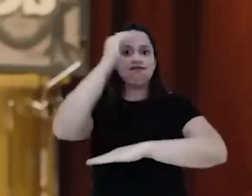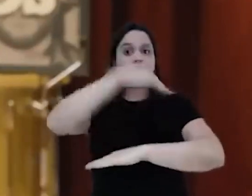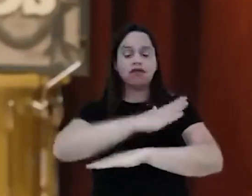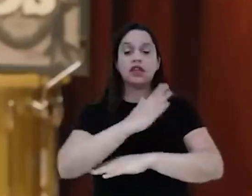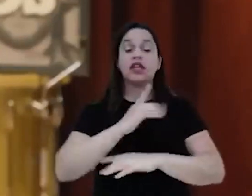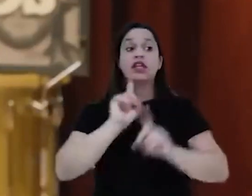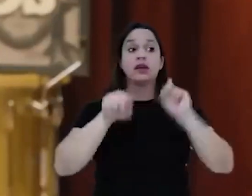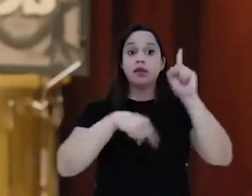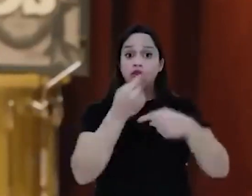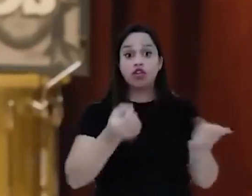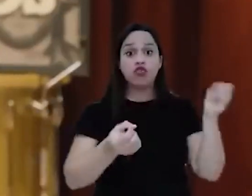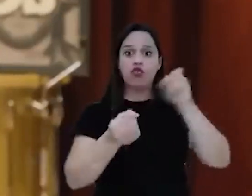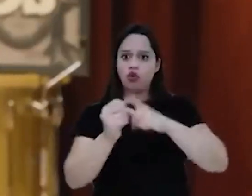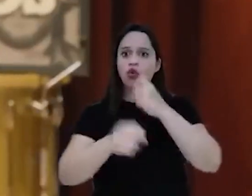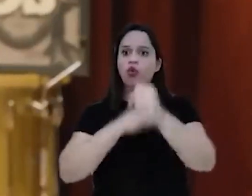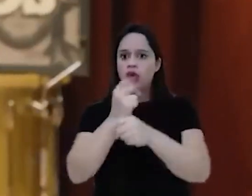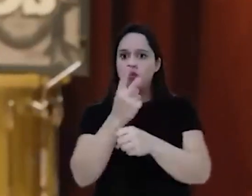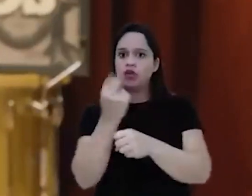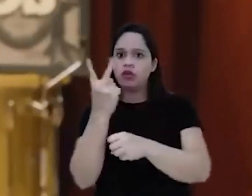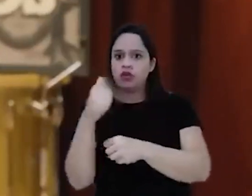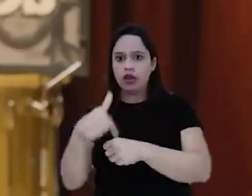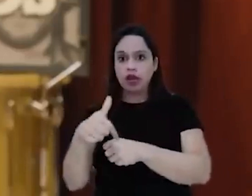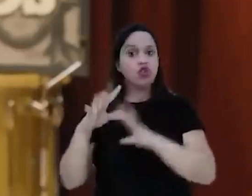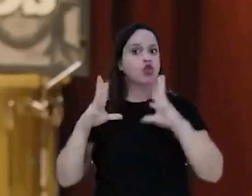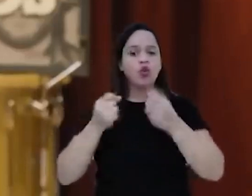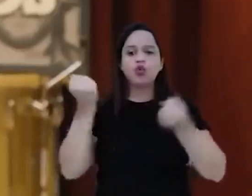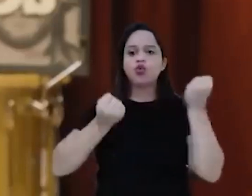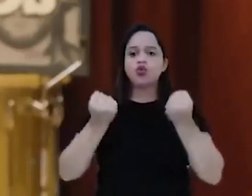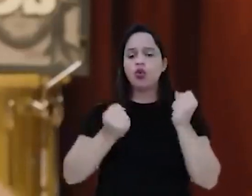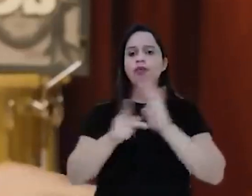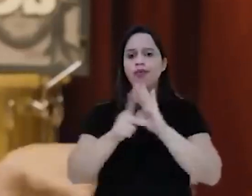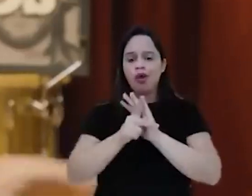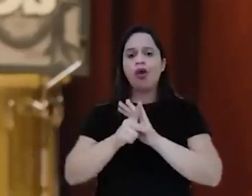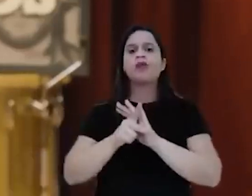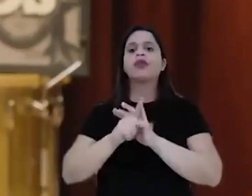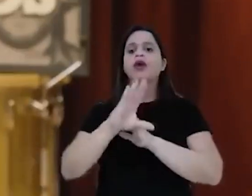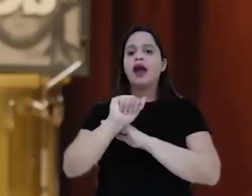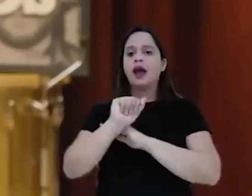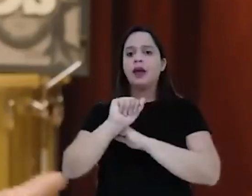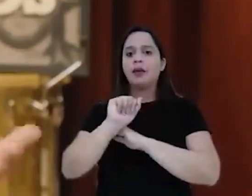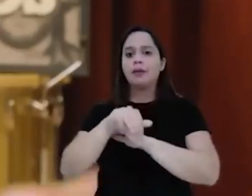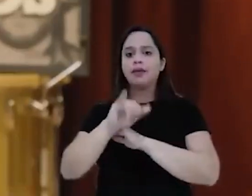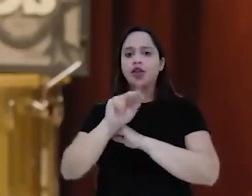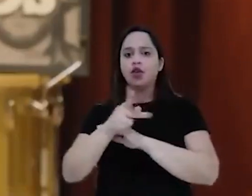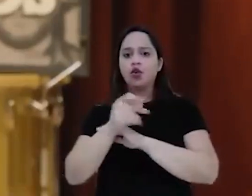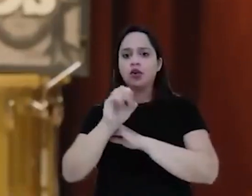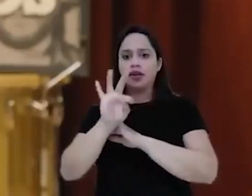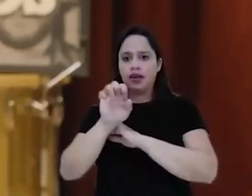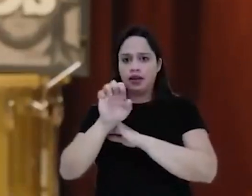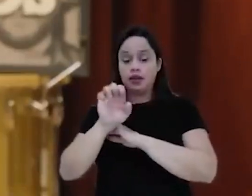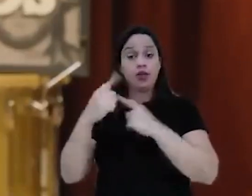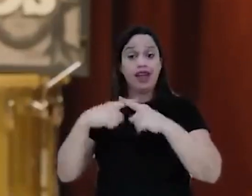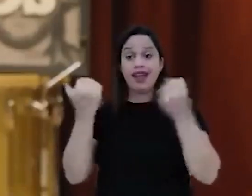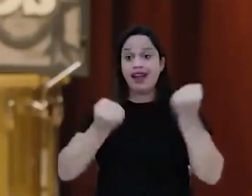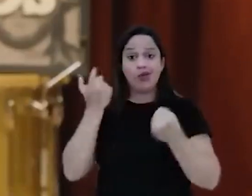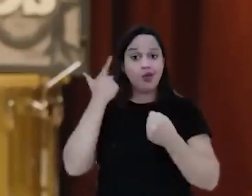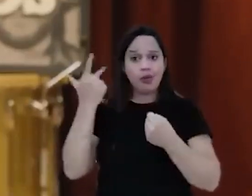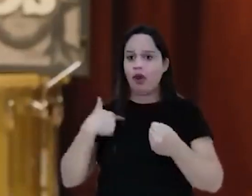fazer e quando a gente voltou lá em 2017 a gente foi todo mundo pode ficar ninguém subir com o carro normal que não sabia realmente não sabia